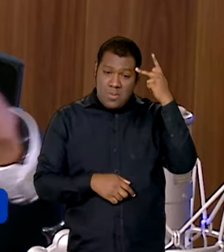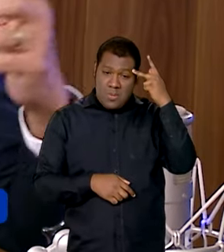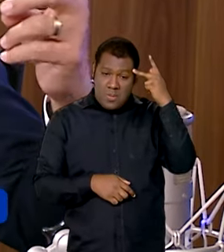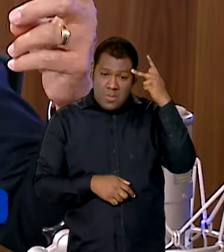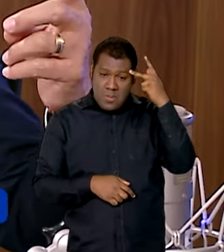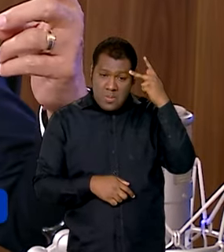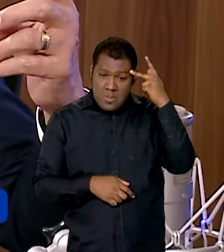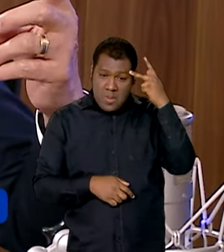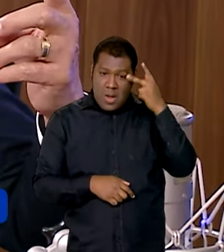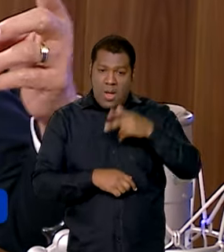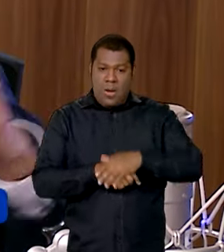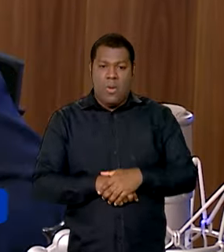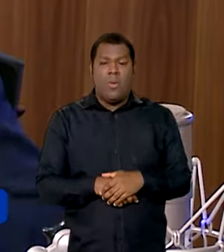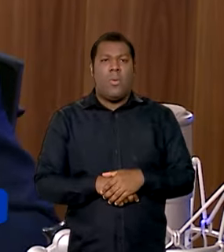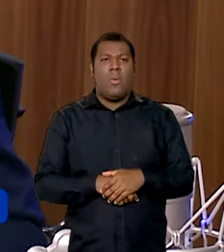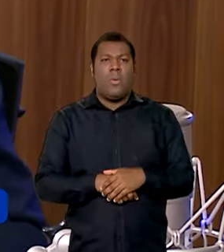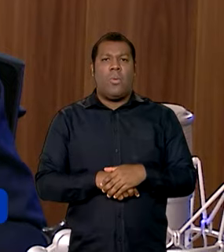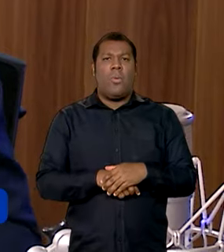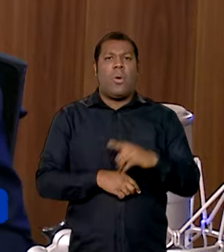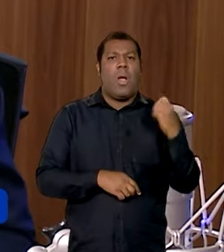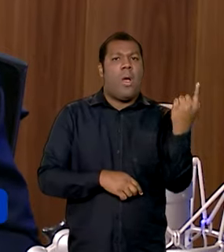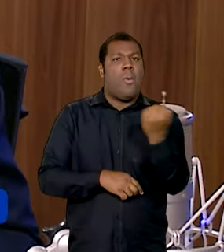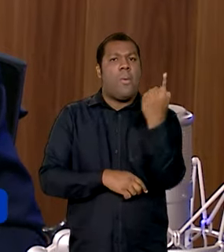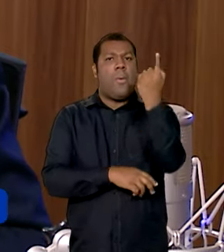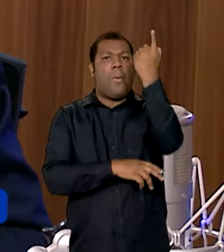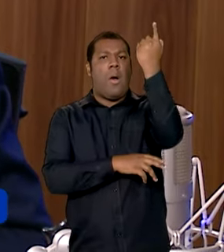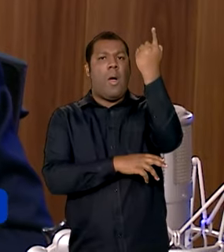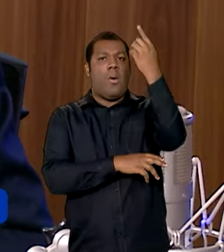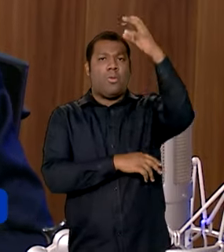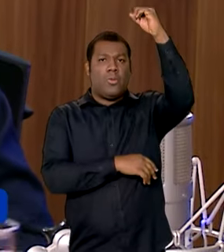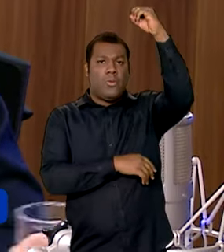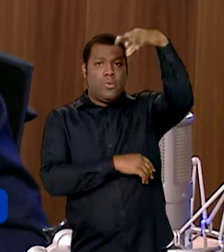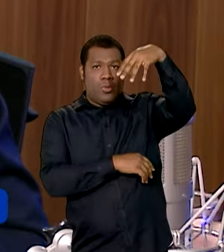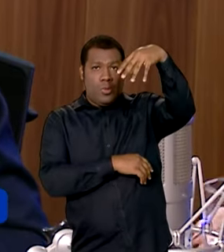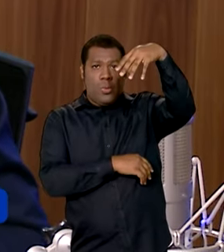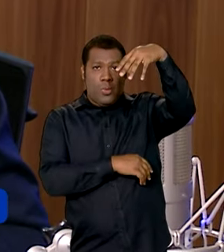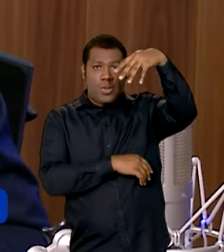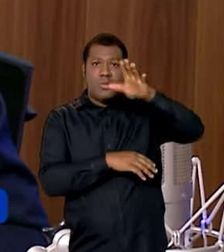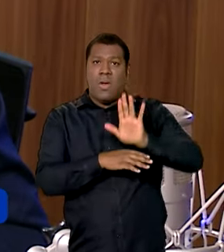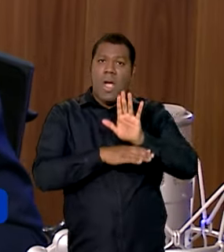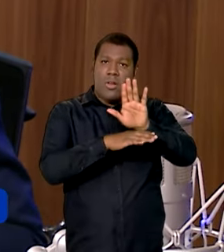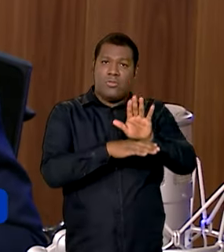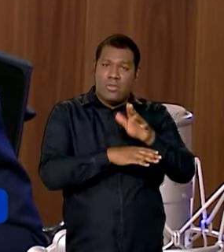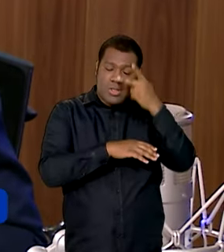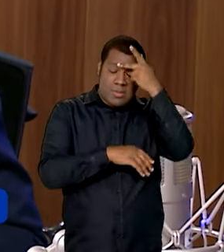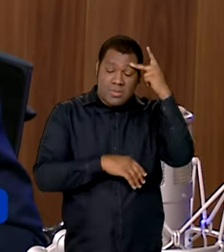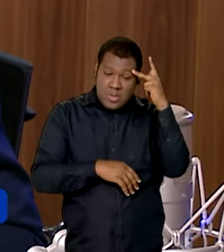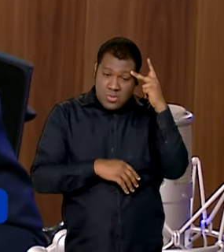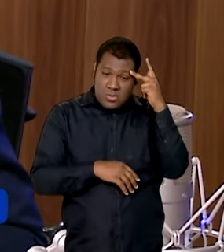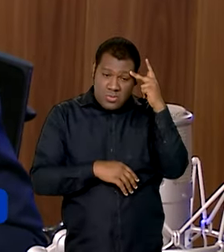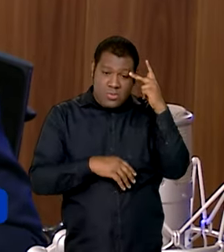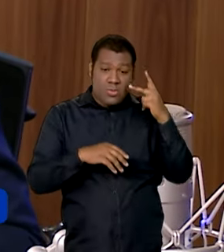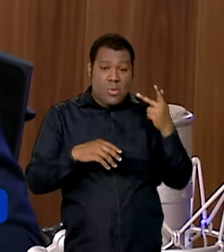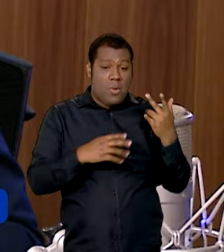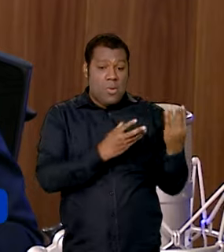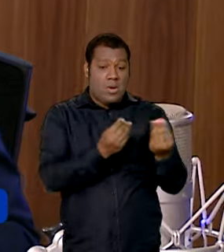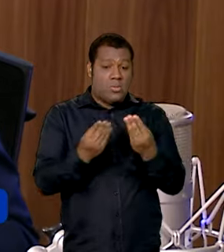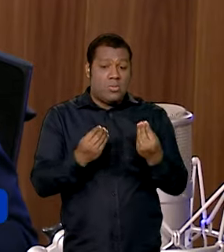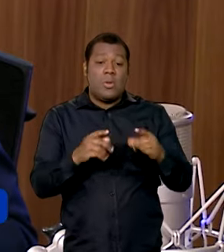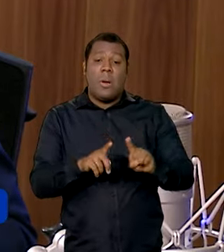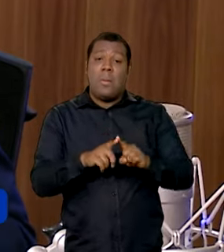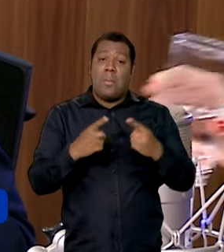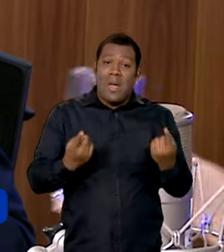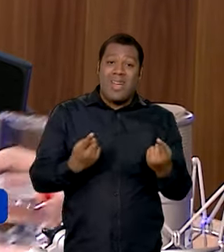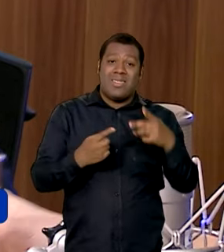certo sem met de cabo já atende milhares de pessoas no mesmo prédio na Amazônia para chegar uma rede para